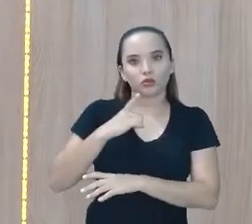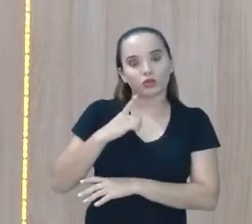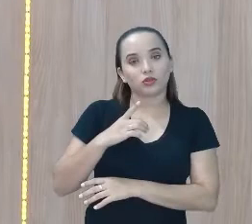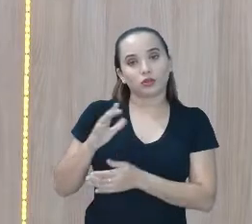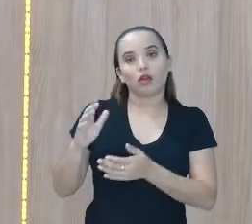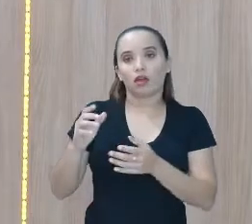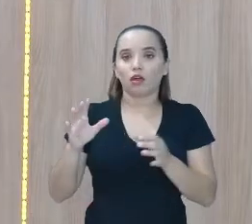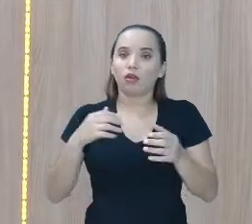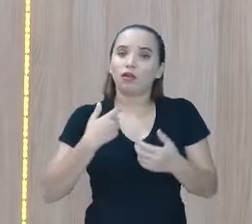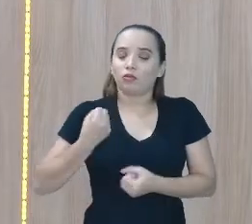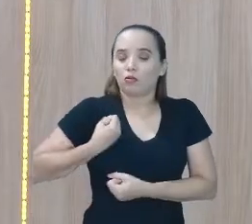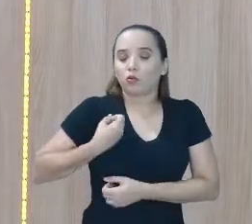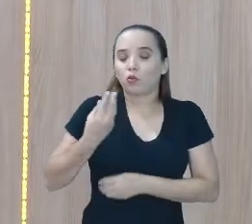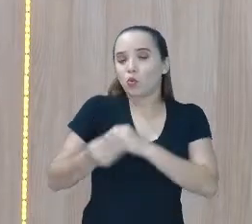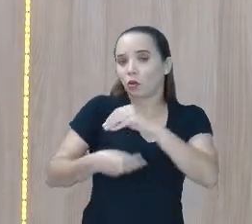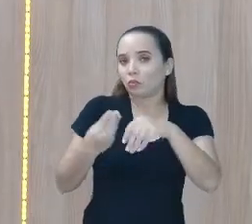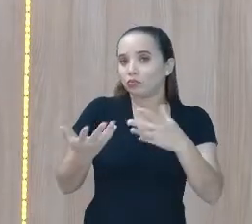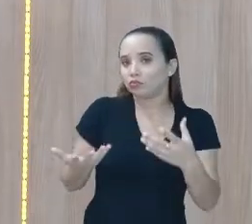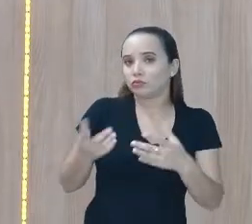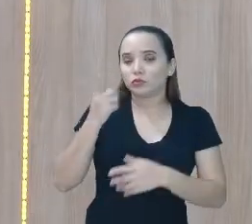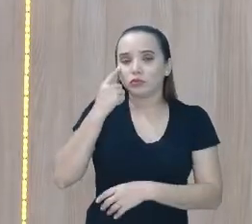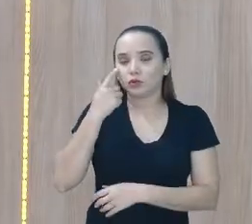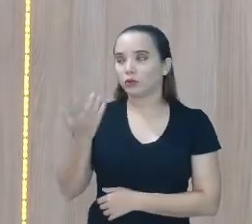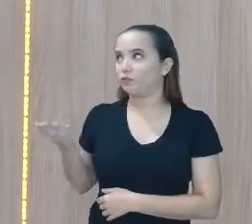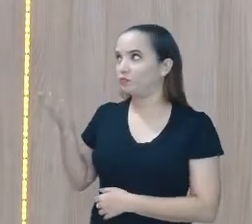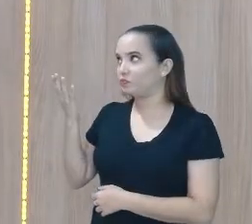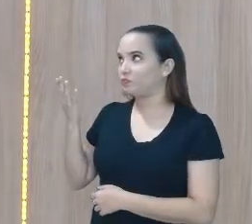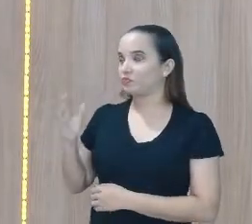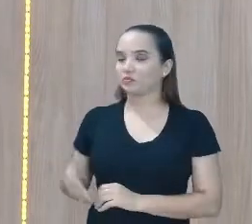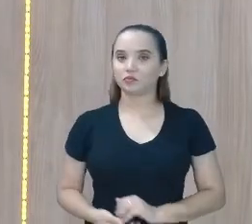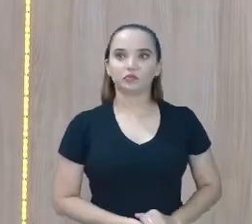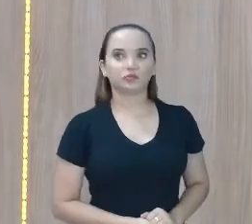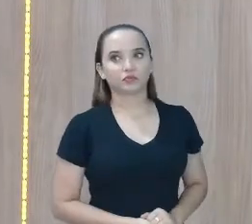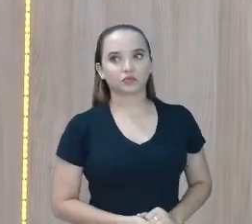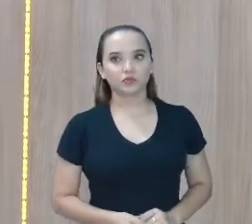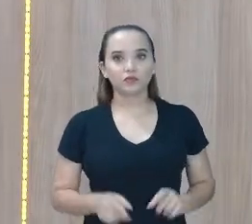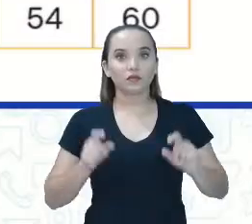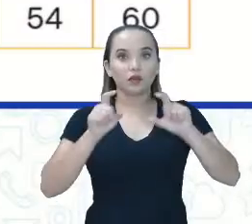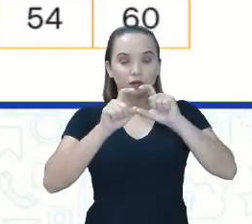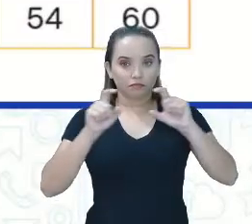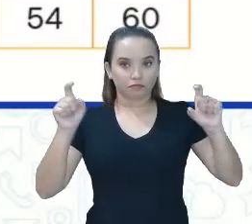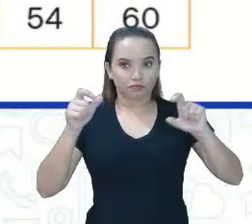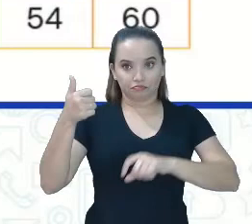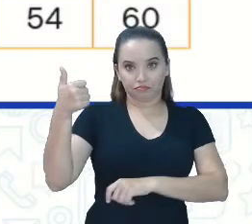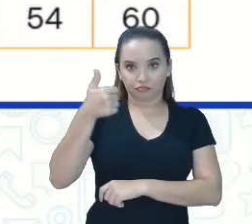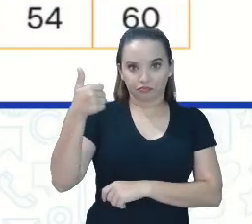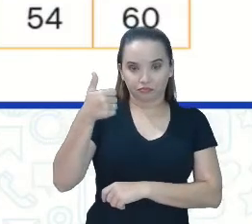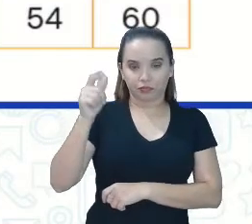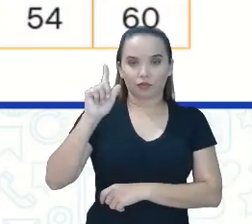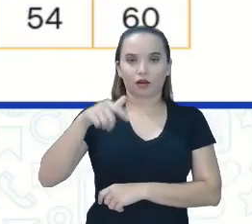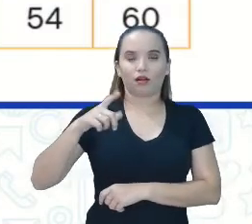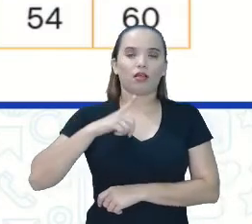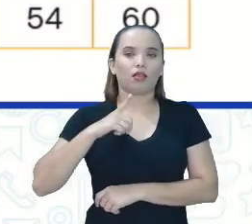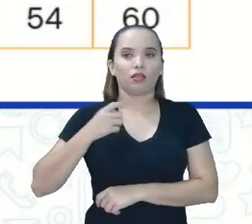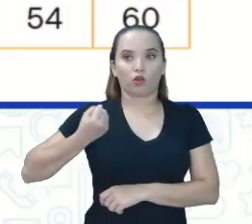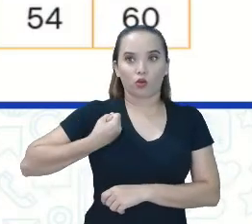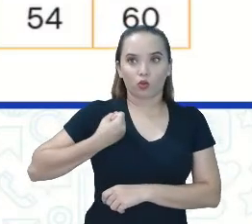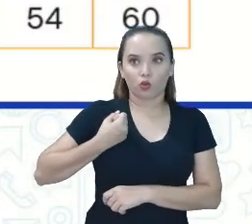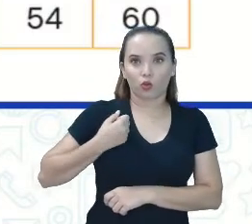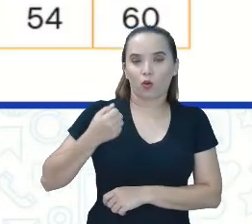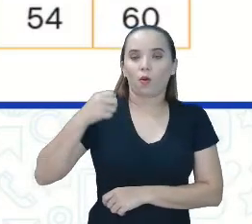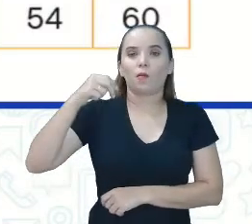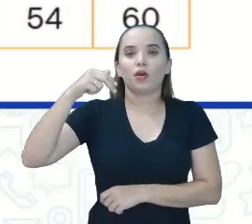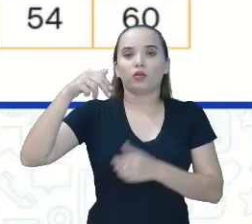entre esses números, tá bom? Então, primeiro aí da primeira linha, a gente tem aí os números naturais, certo?